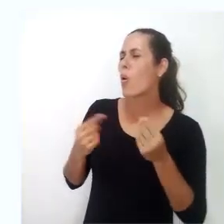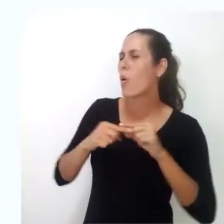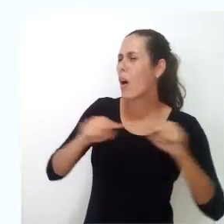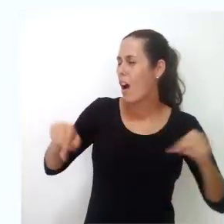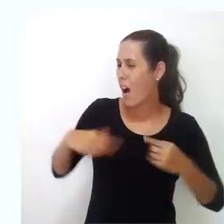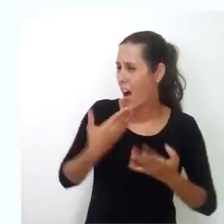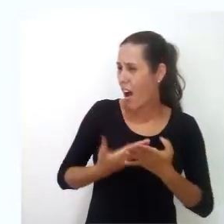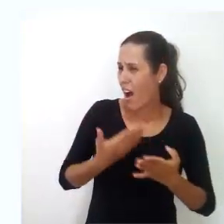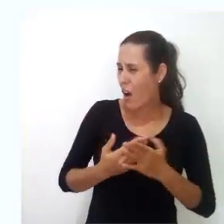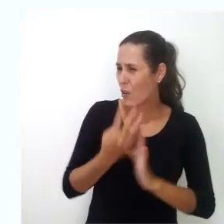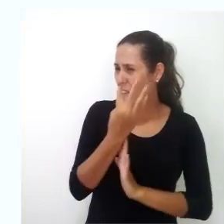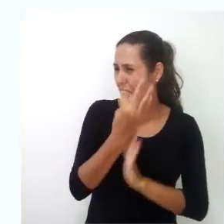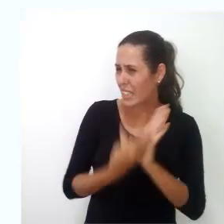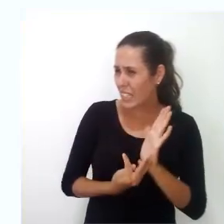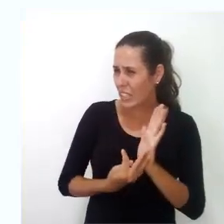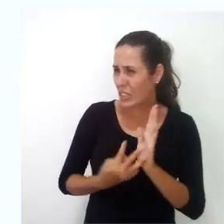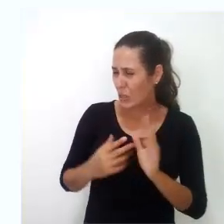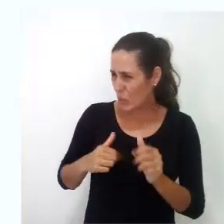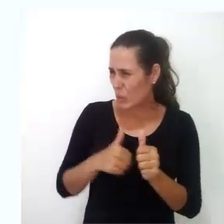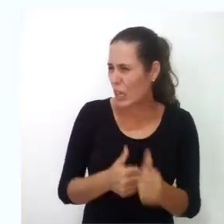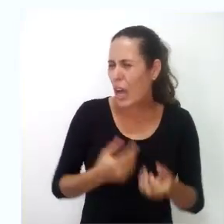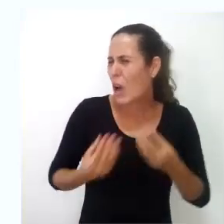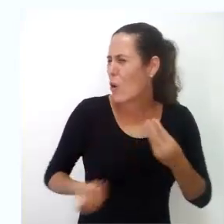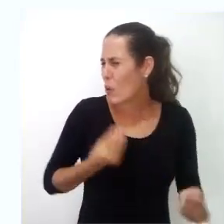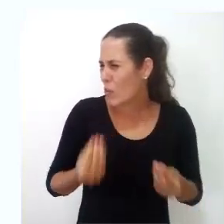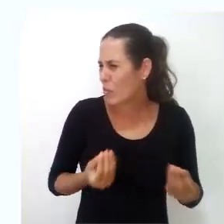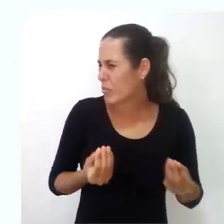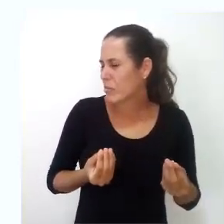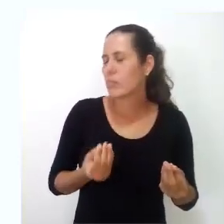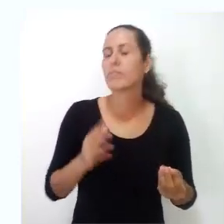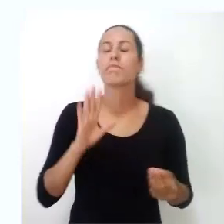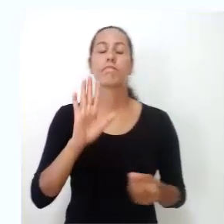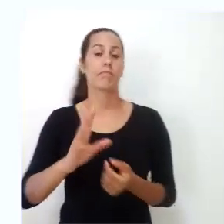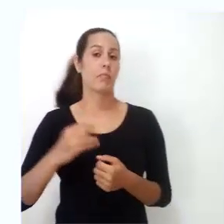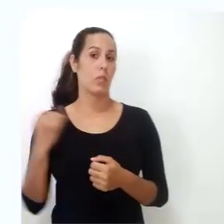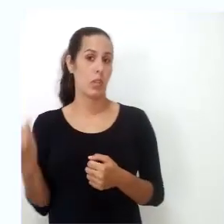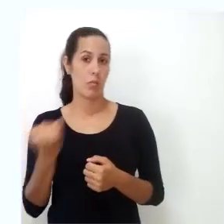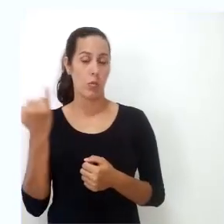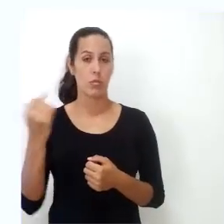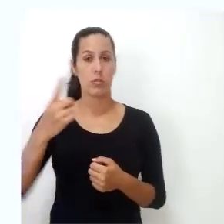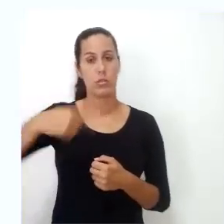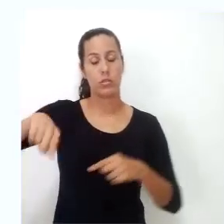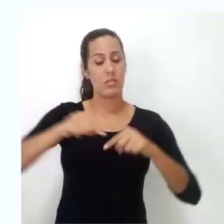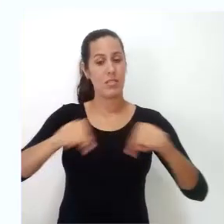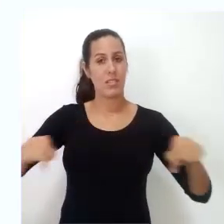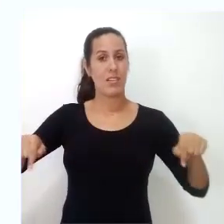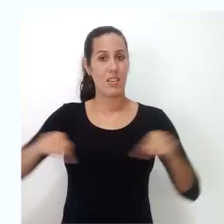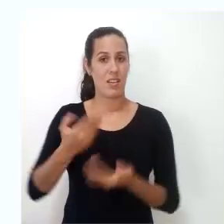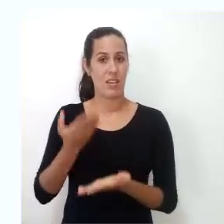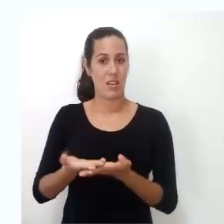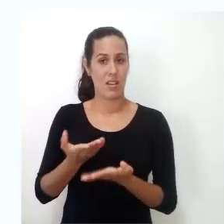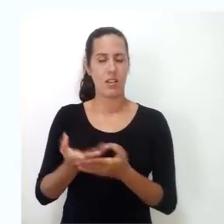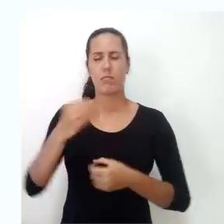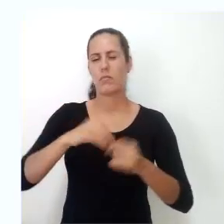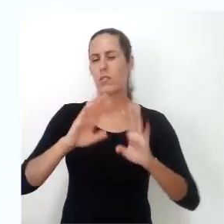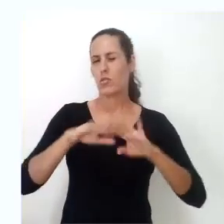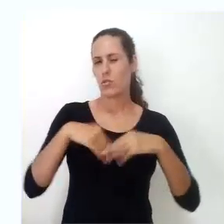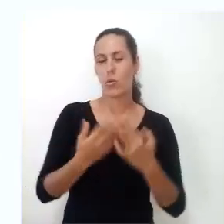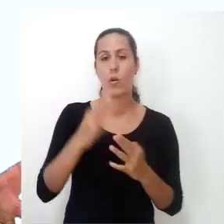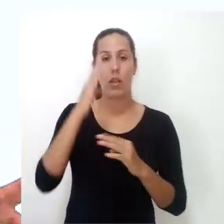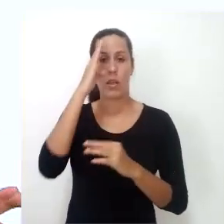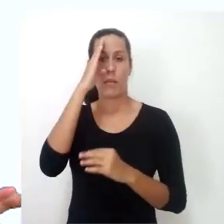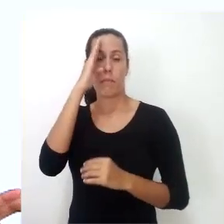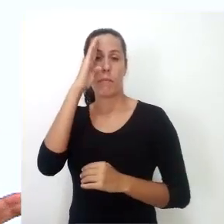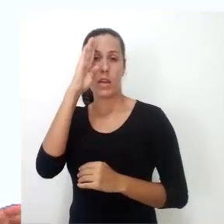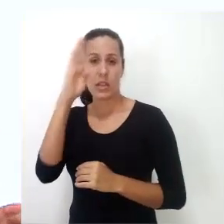em sala de aula, tratar de textos assim? É importante, em sala de aula com o professor, certo? Professor